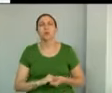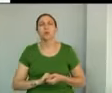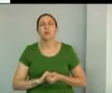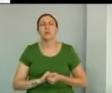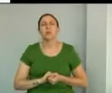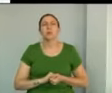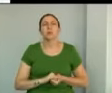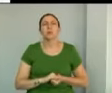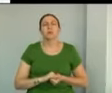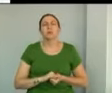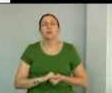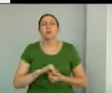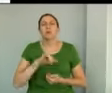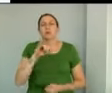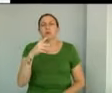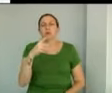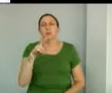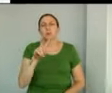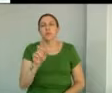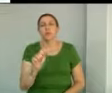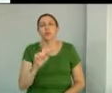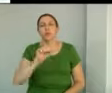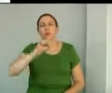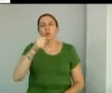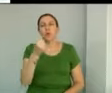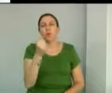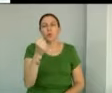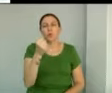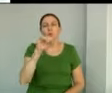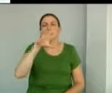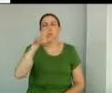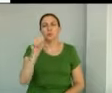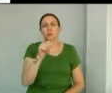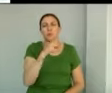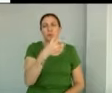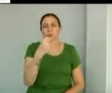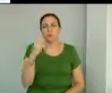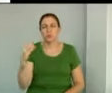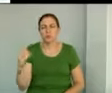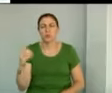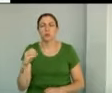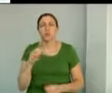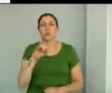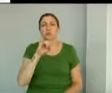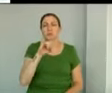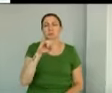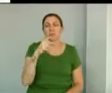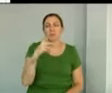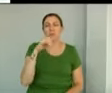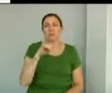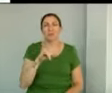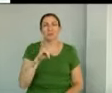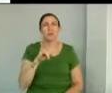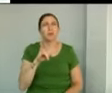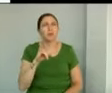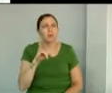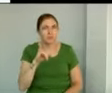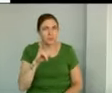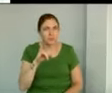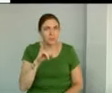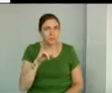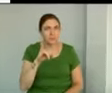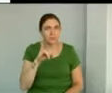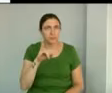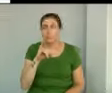22 milhões, do IPVA 8.400, do IPI 280 mil. Então, estimativa de contribuição do valor que o município vai